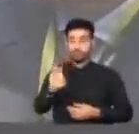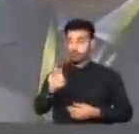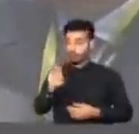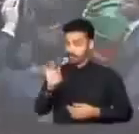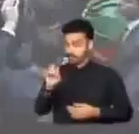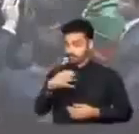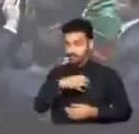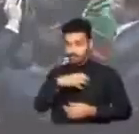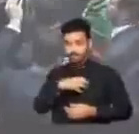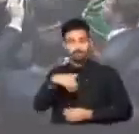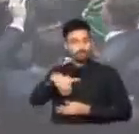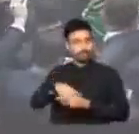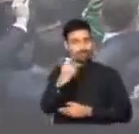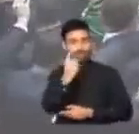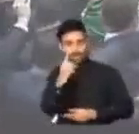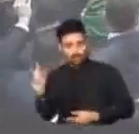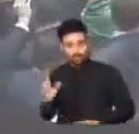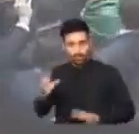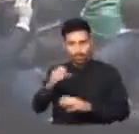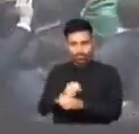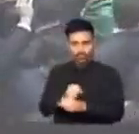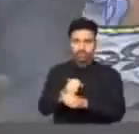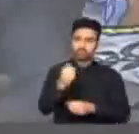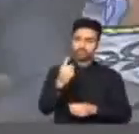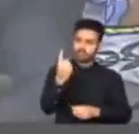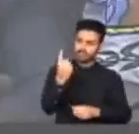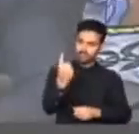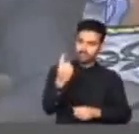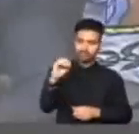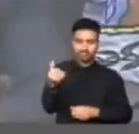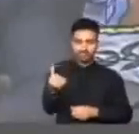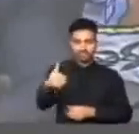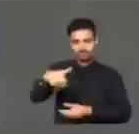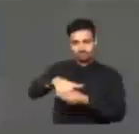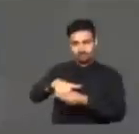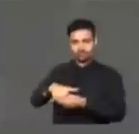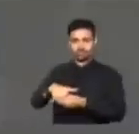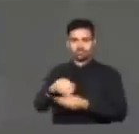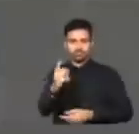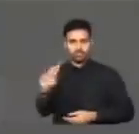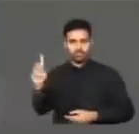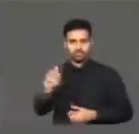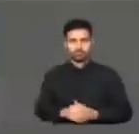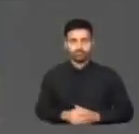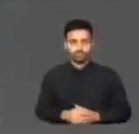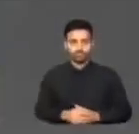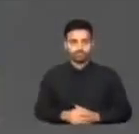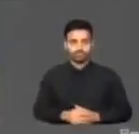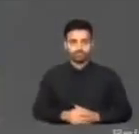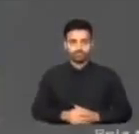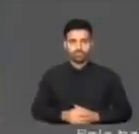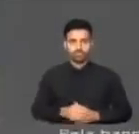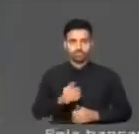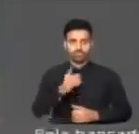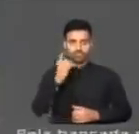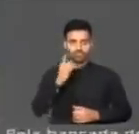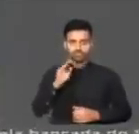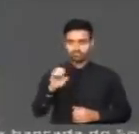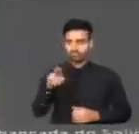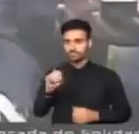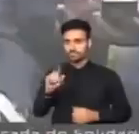da Bahia, vota não, totalizando 106 votos contrários ao impeachment. Deputado Benito Gama, do